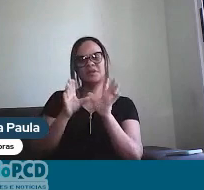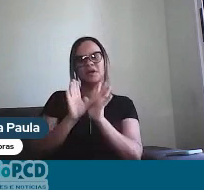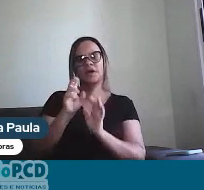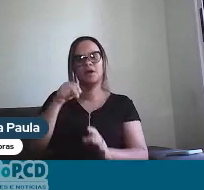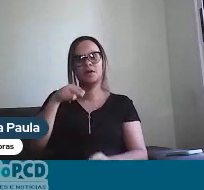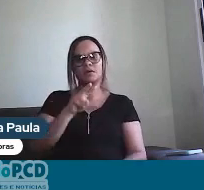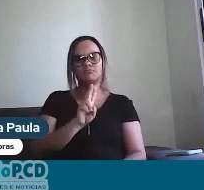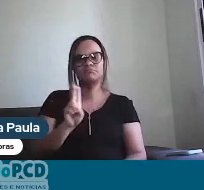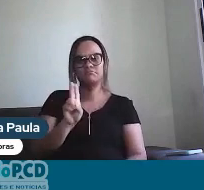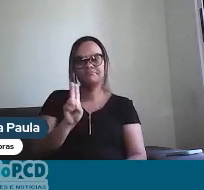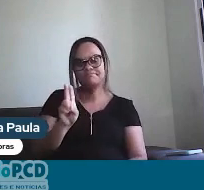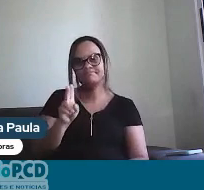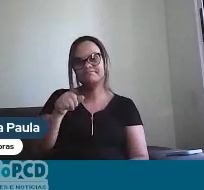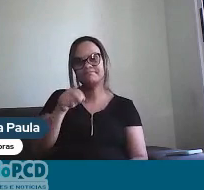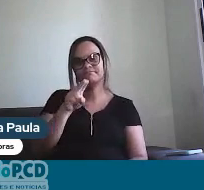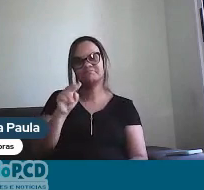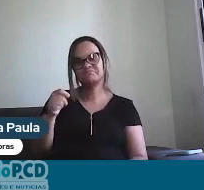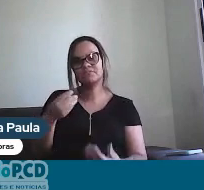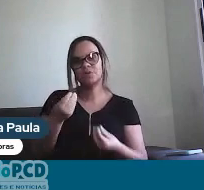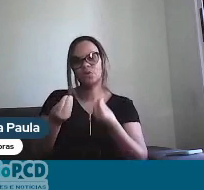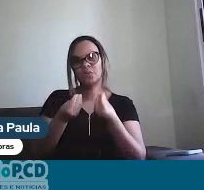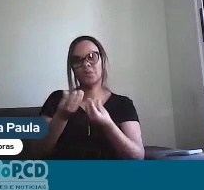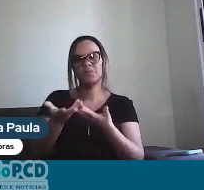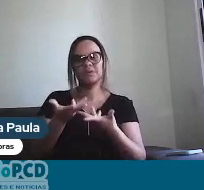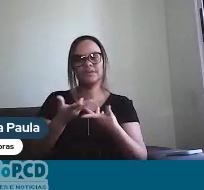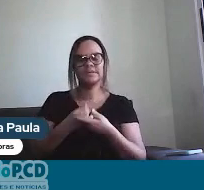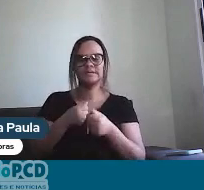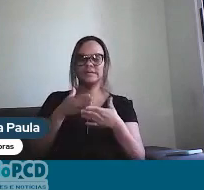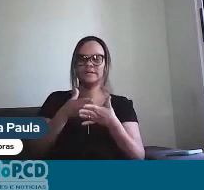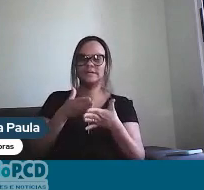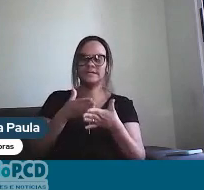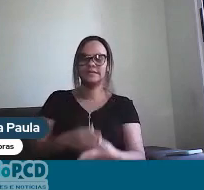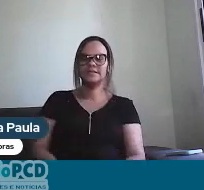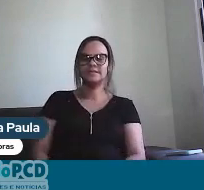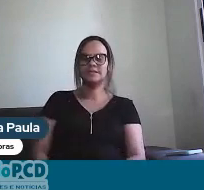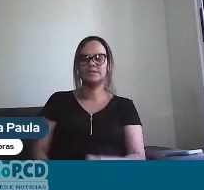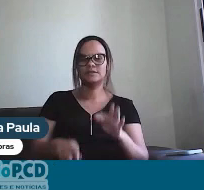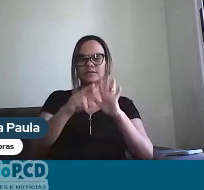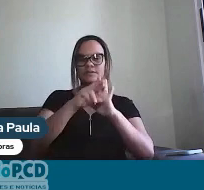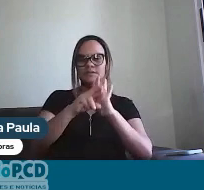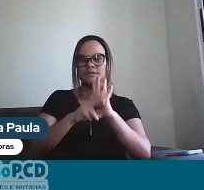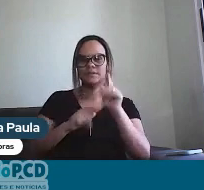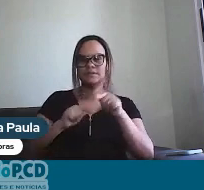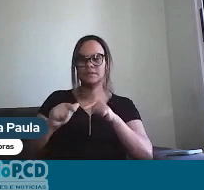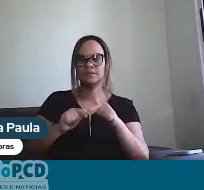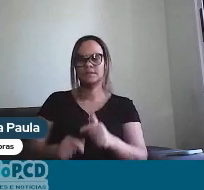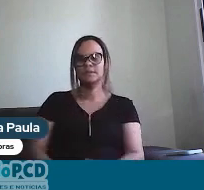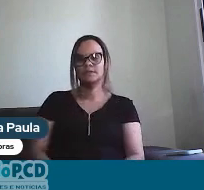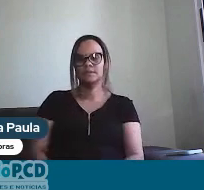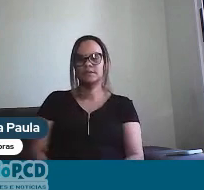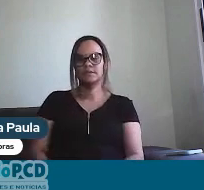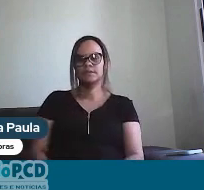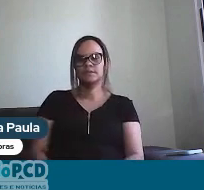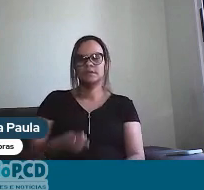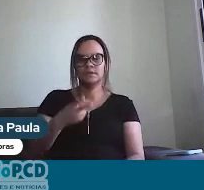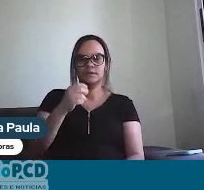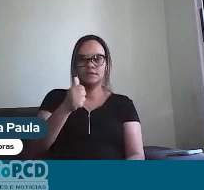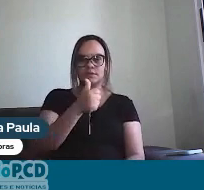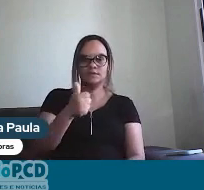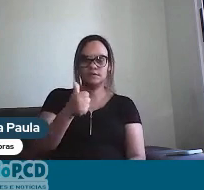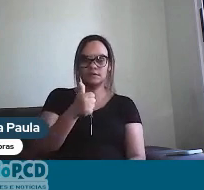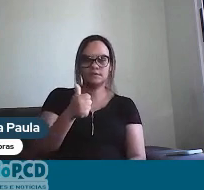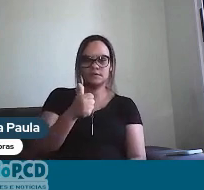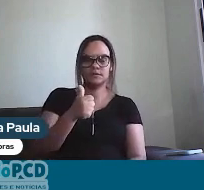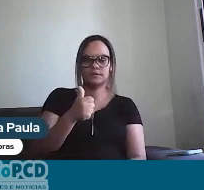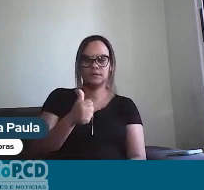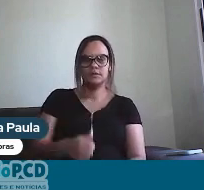e a gente não teve como trazer. Então, o grupo trouxe umas diretrizes de trabalho, e aí, por volta de 2011, um novo